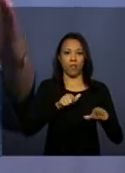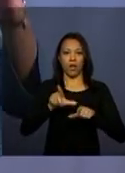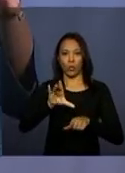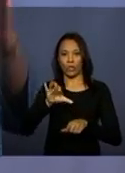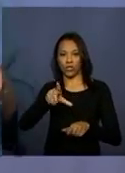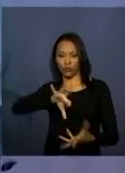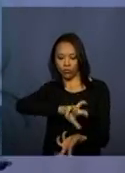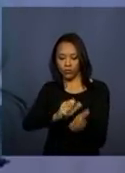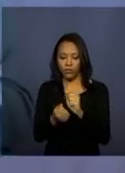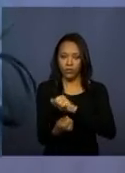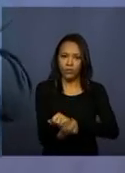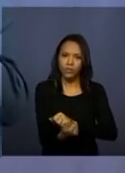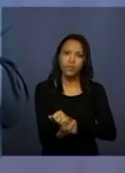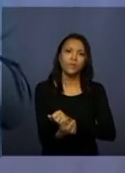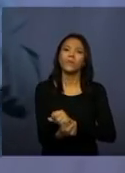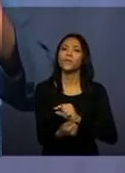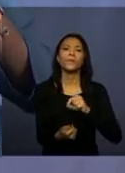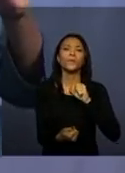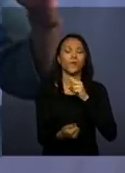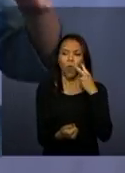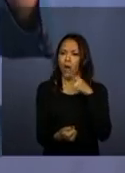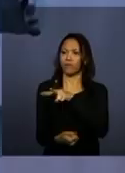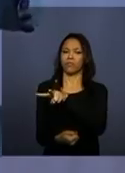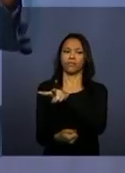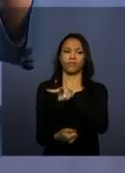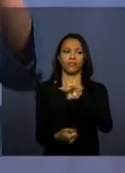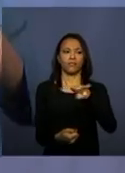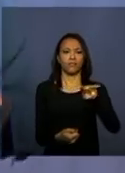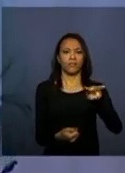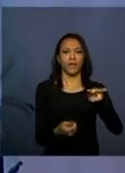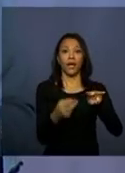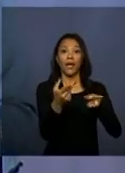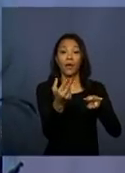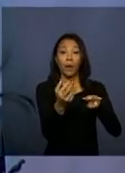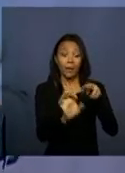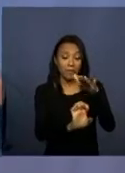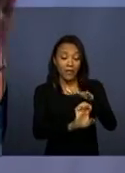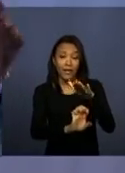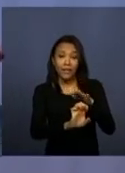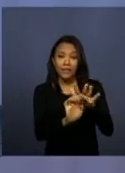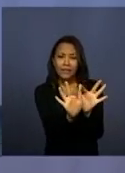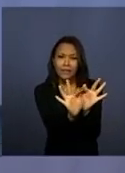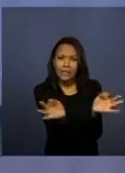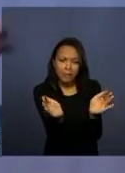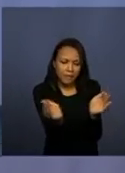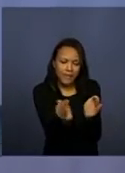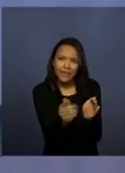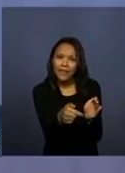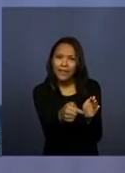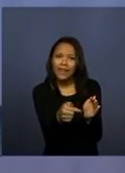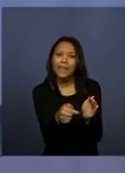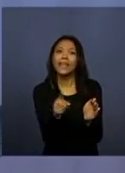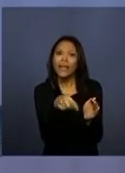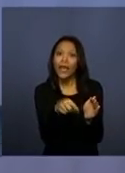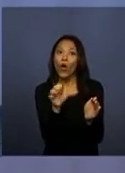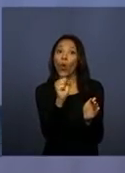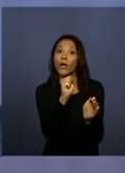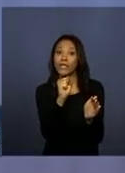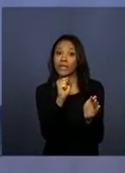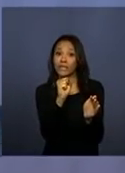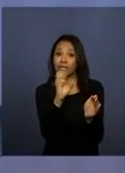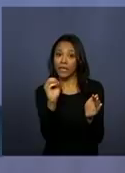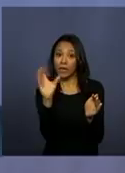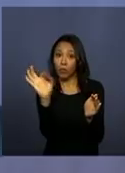pequeno, como nós temos de tratar a pequena empresa, que no Brasil responde por 80%